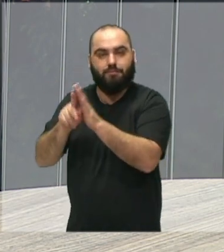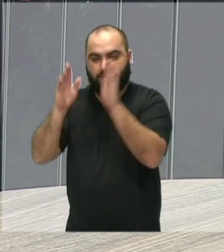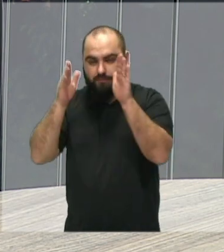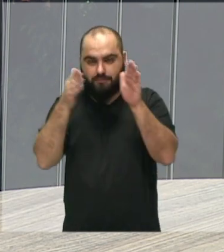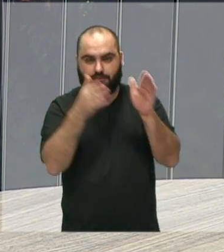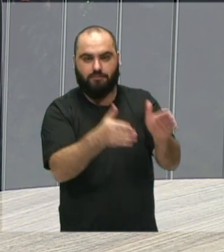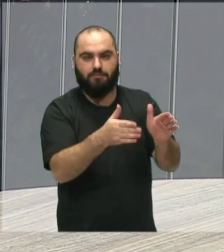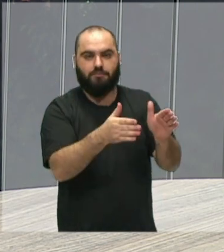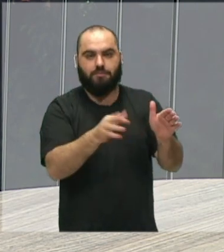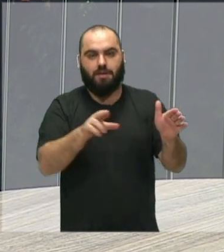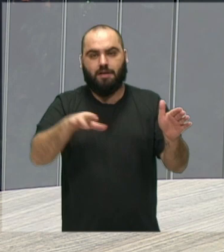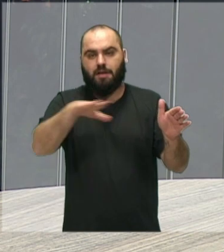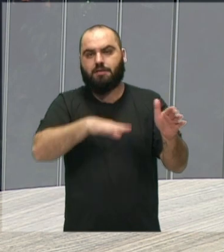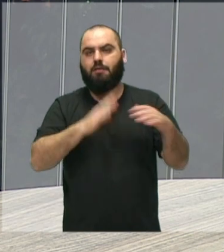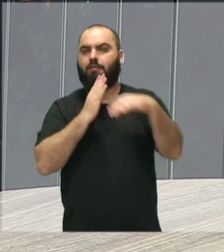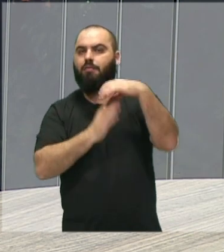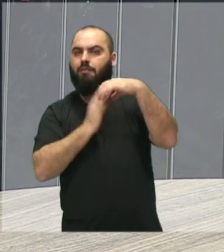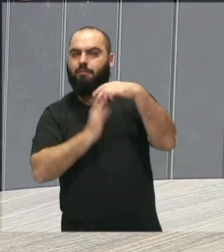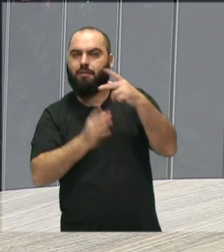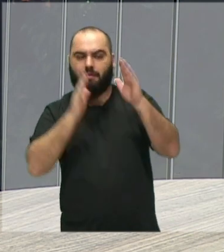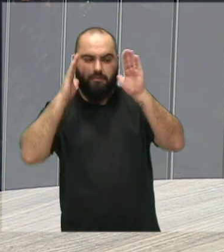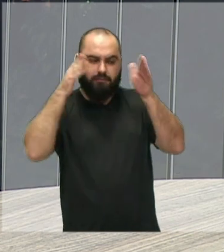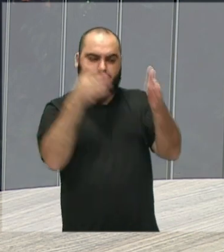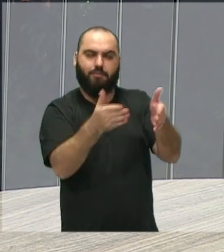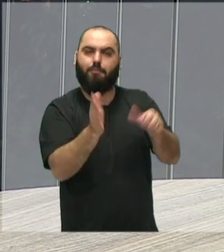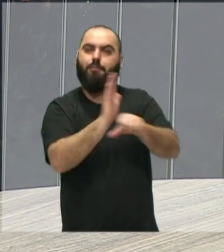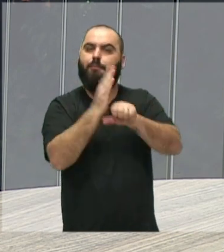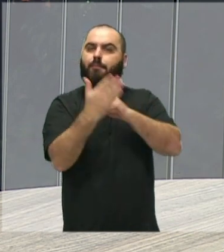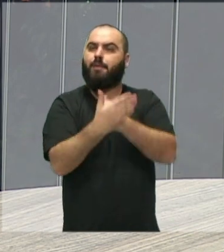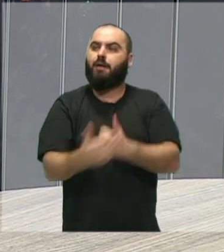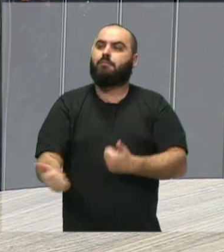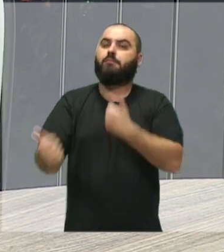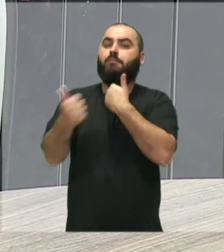e principalmente região de Itaipava e os outros bairros ali